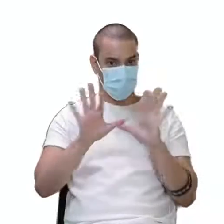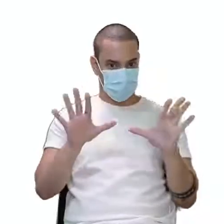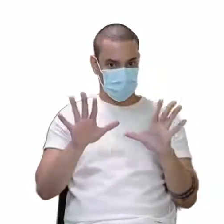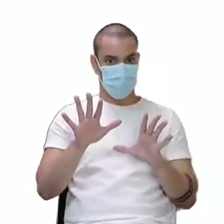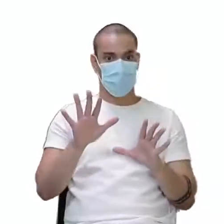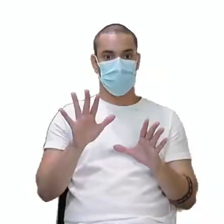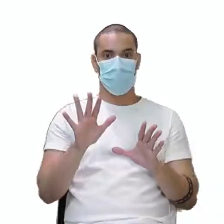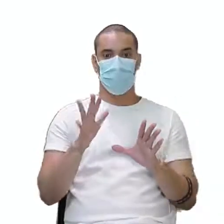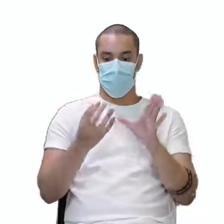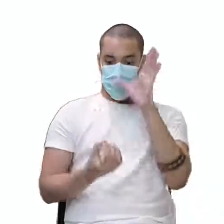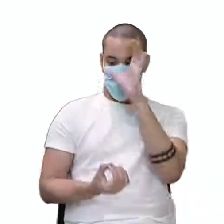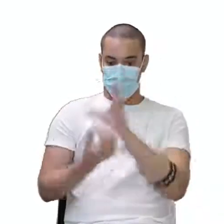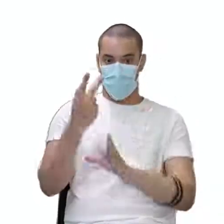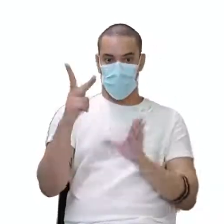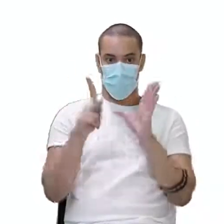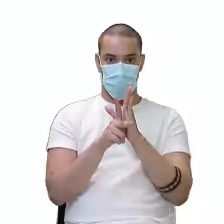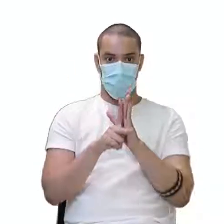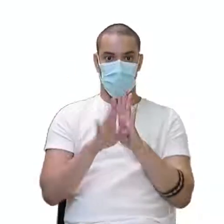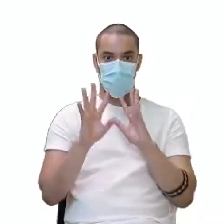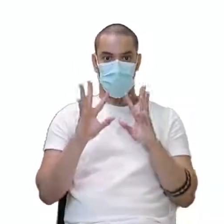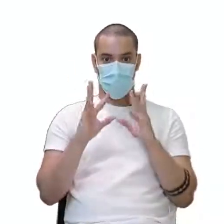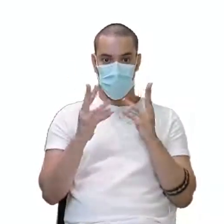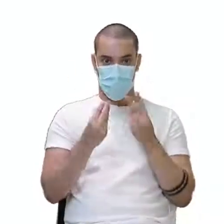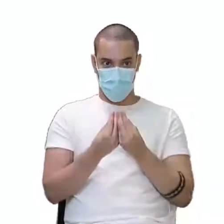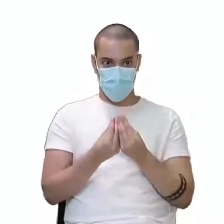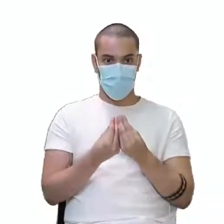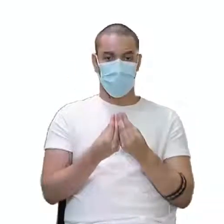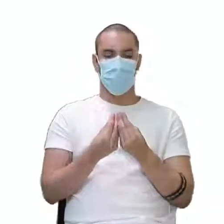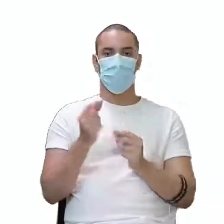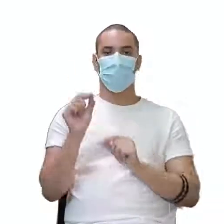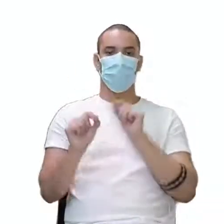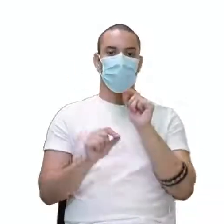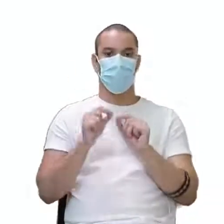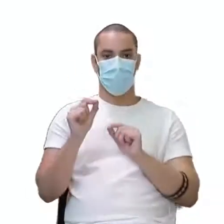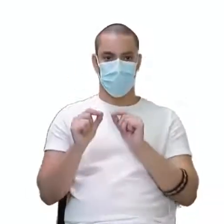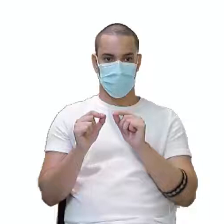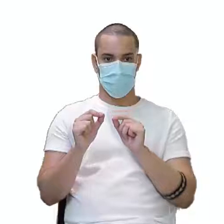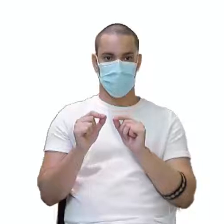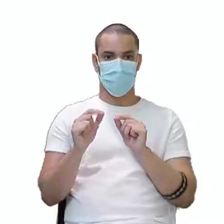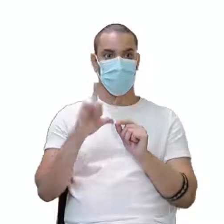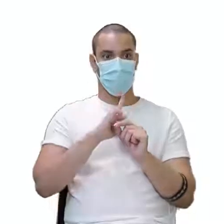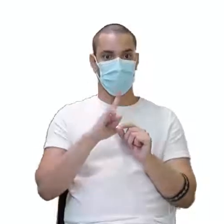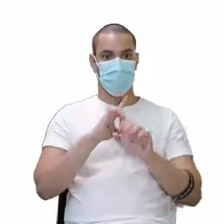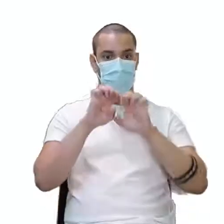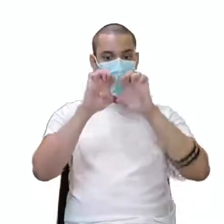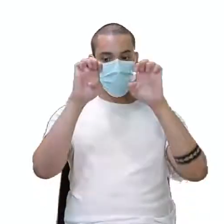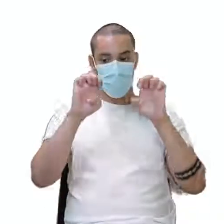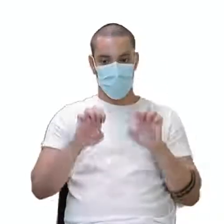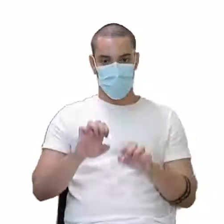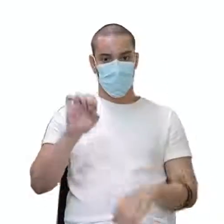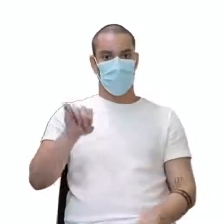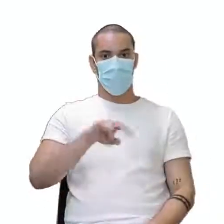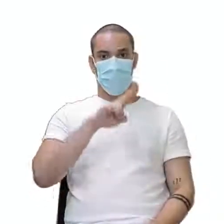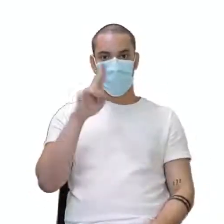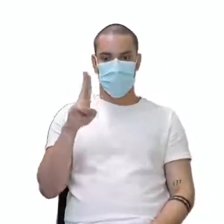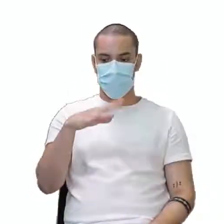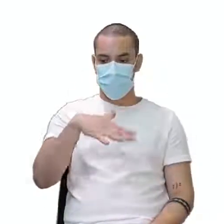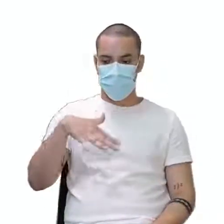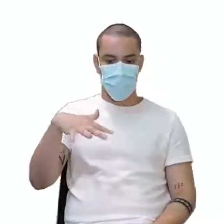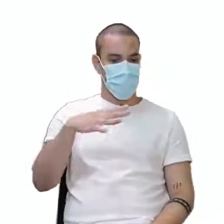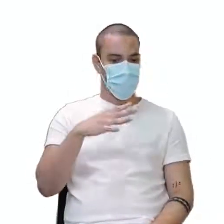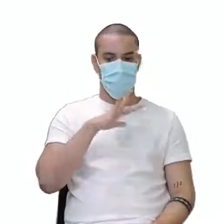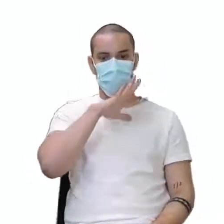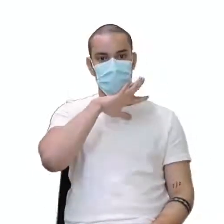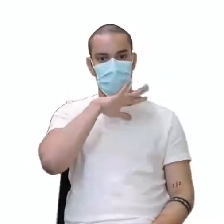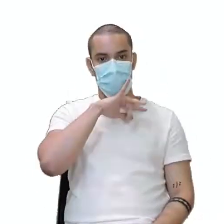que surja nessa molécula da água um estado de estrutura ou região negativa e